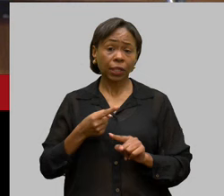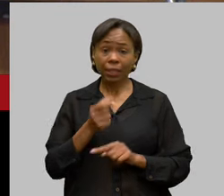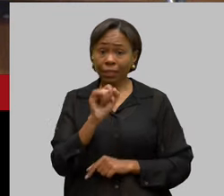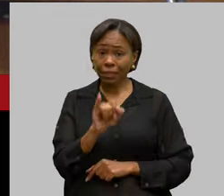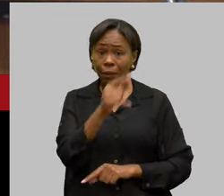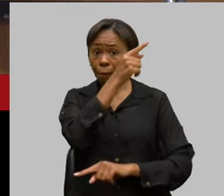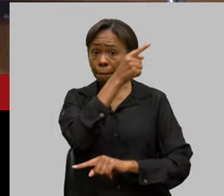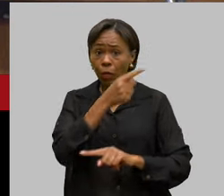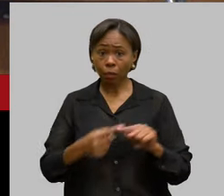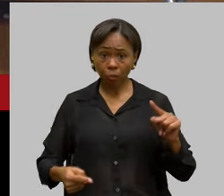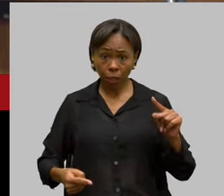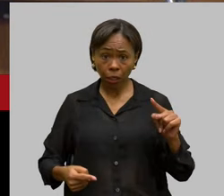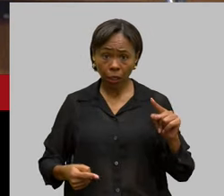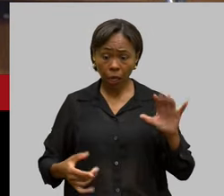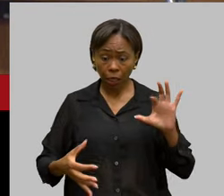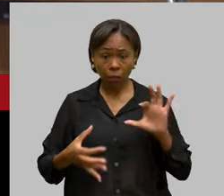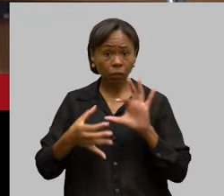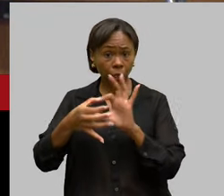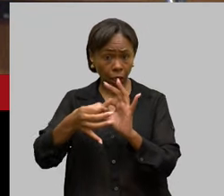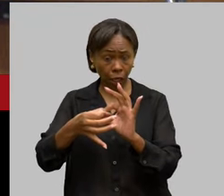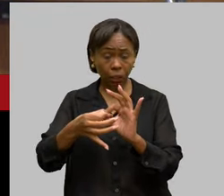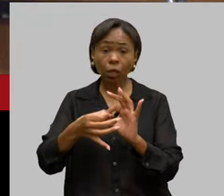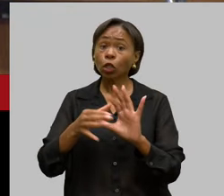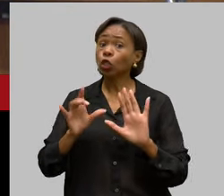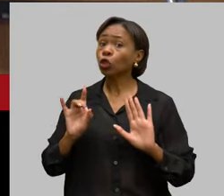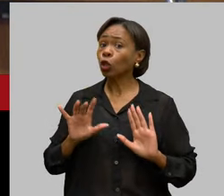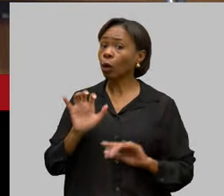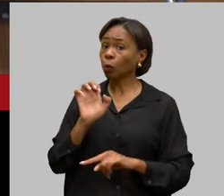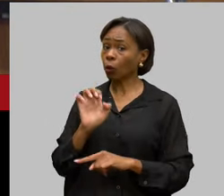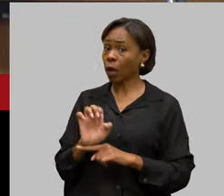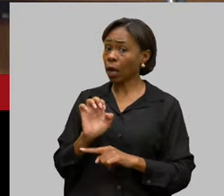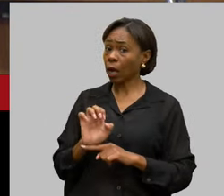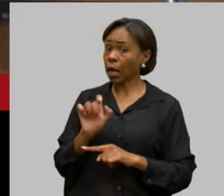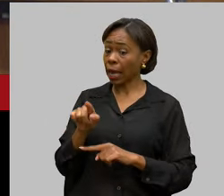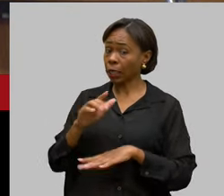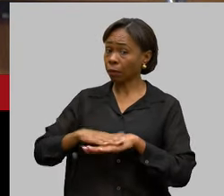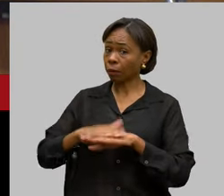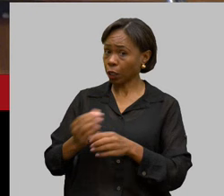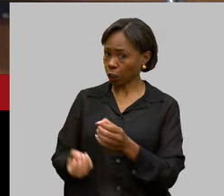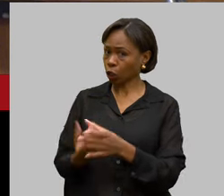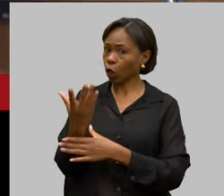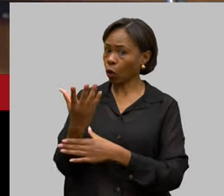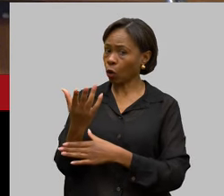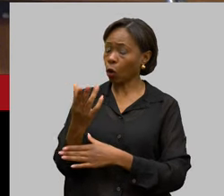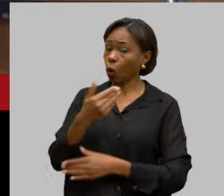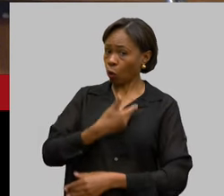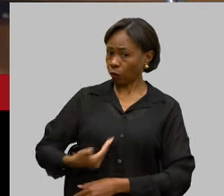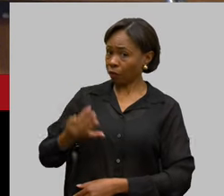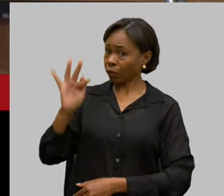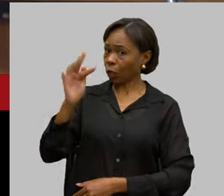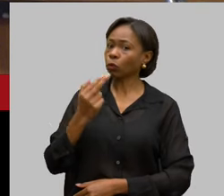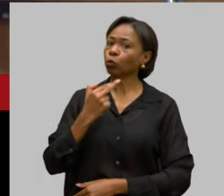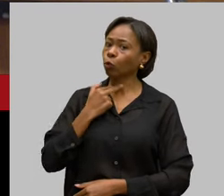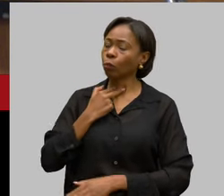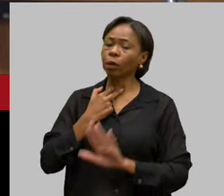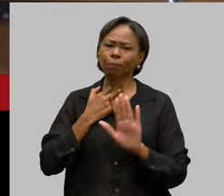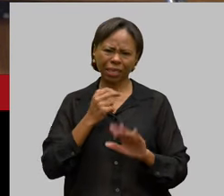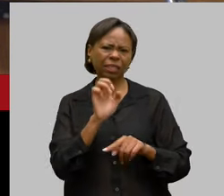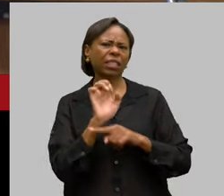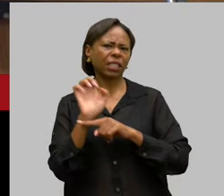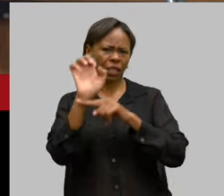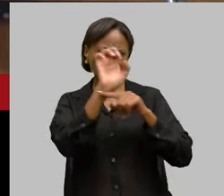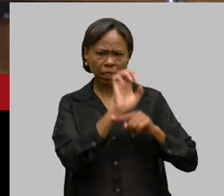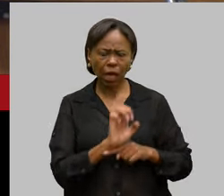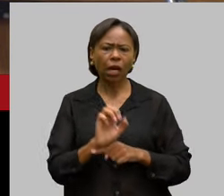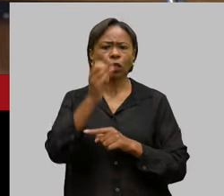vinculação é para o ente instituidor a união aqui não pode fazer mas estados e municípios podem fazer a destinação de recurso do